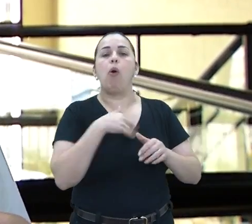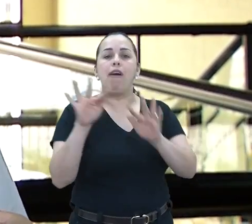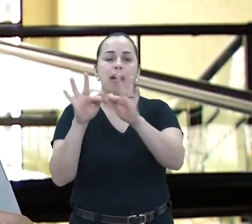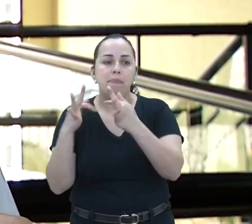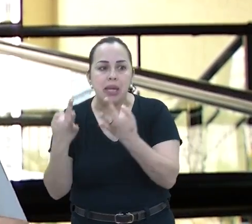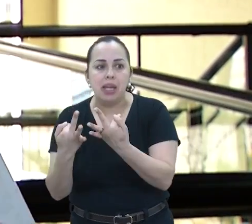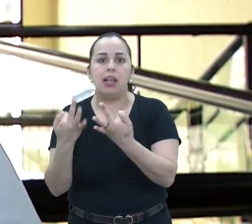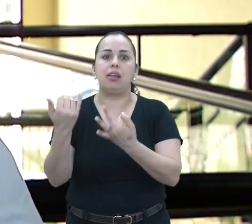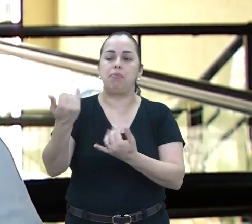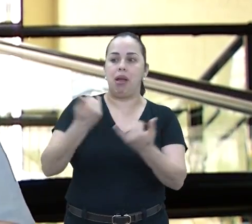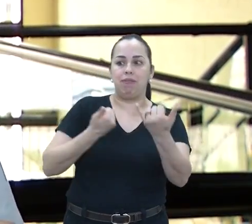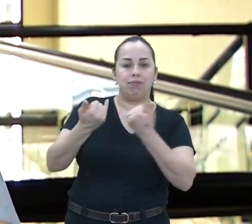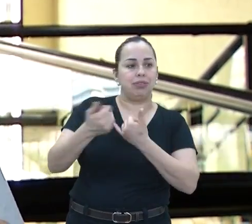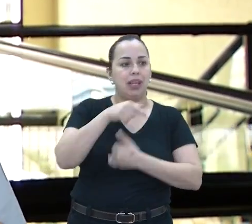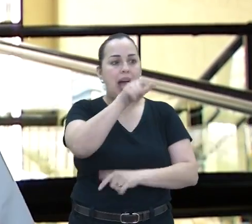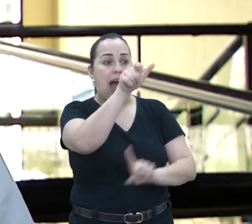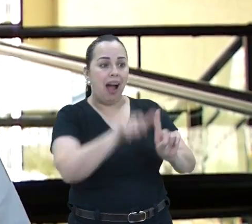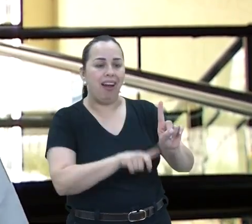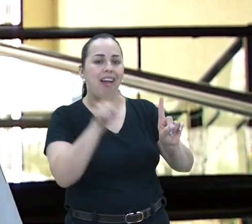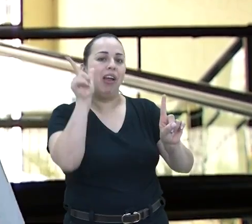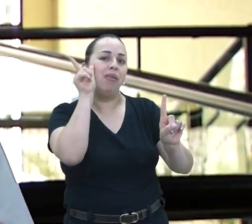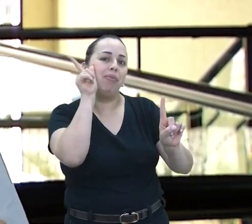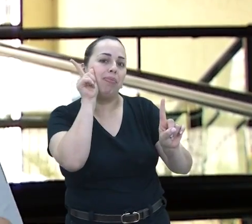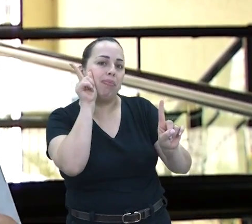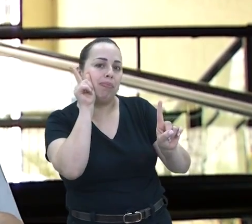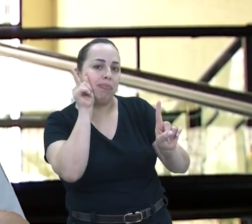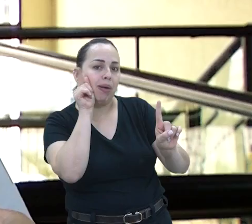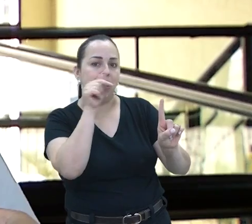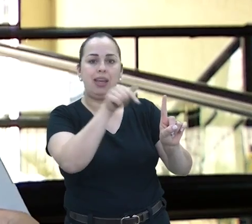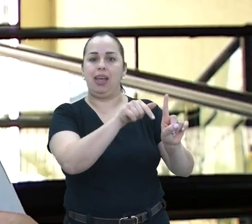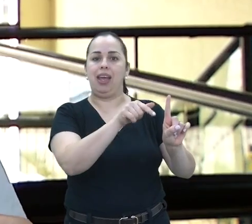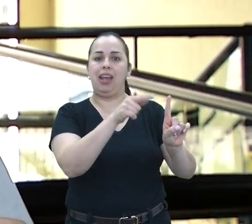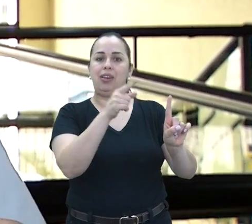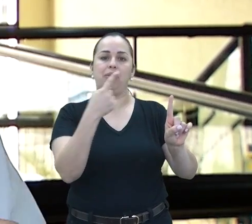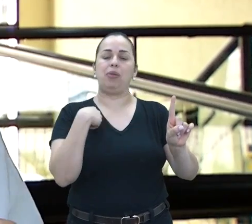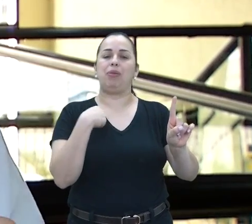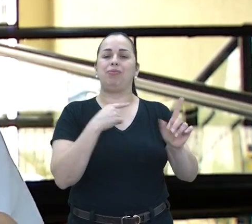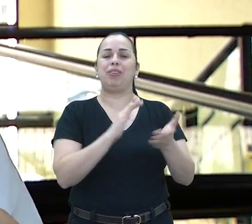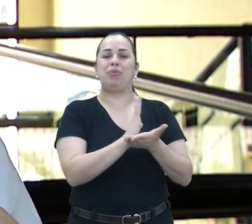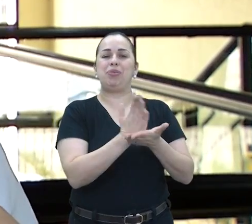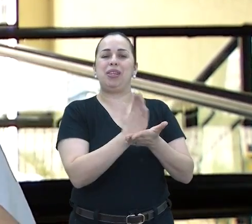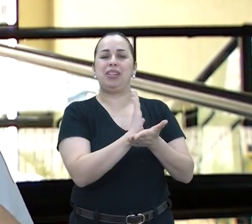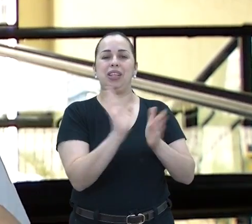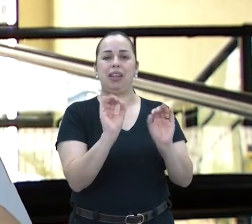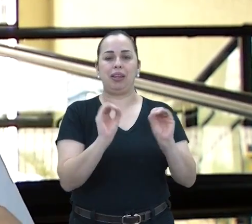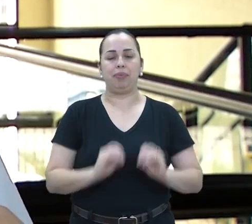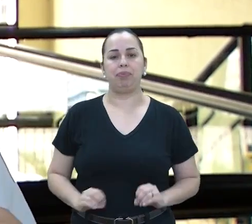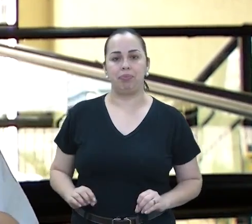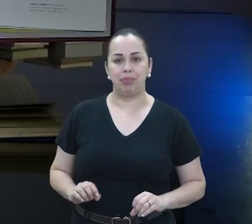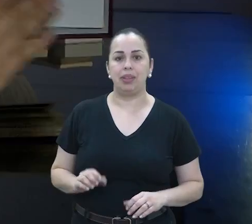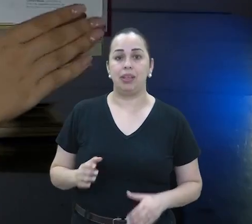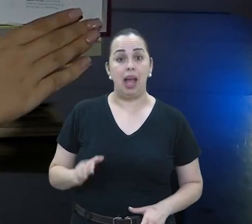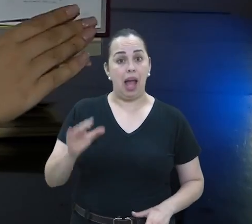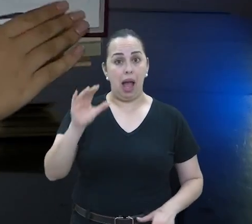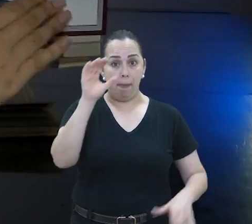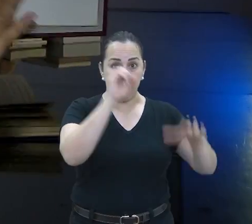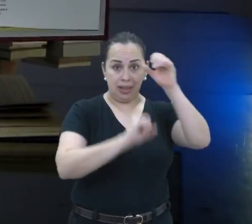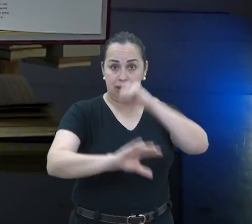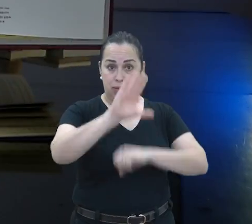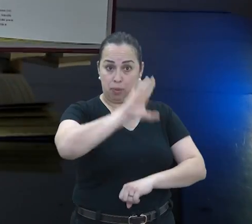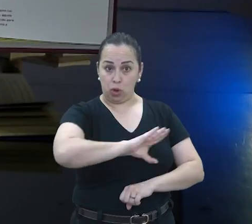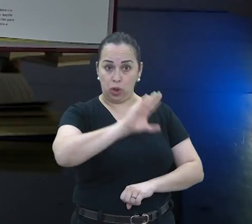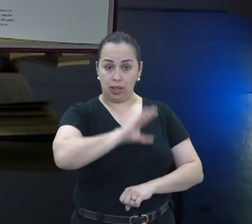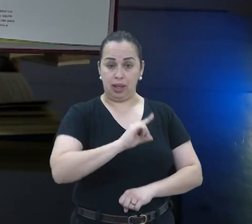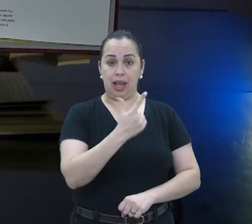por parentes, pelos netos, pelos filhos, do que propriamente dita, né, o incômodo está nele. Quem aprendeu